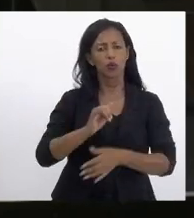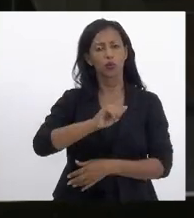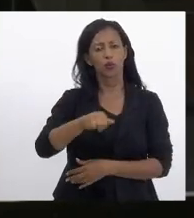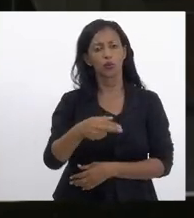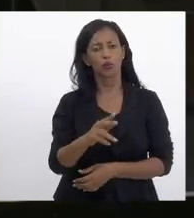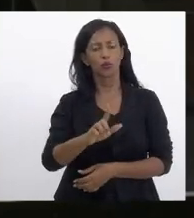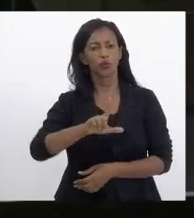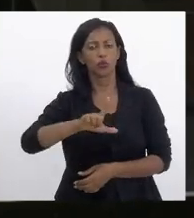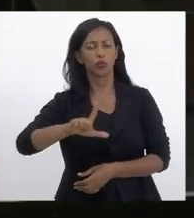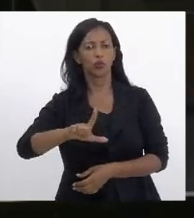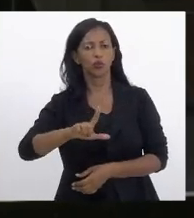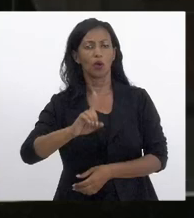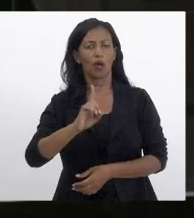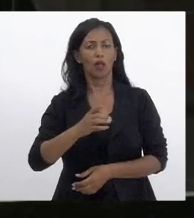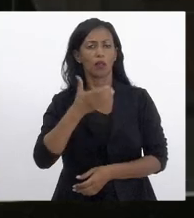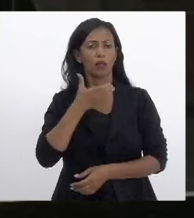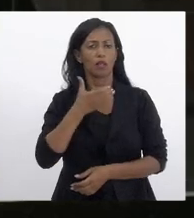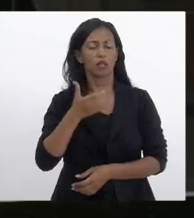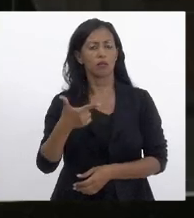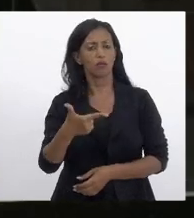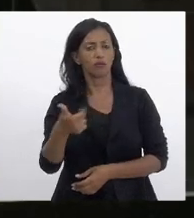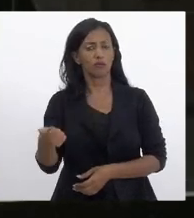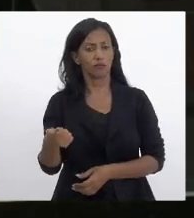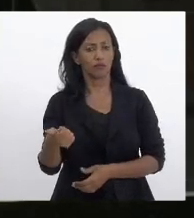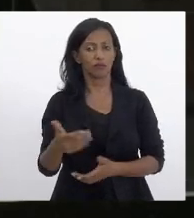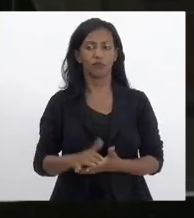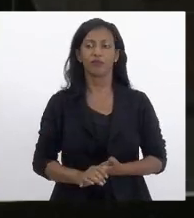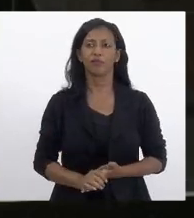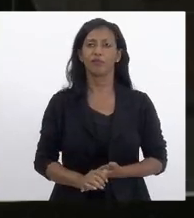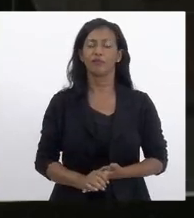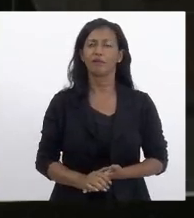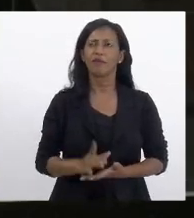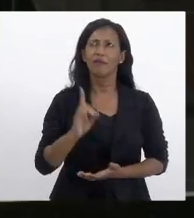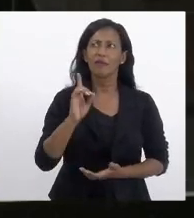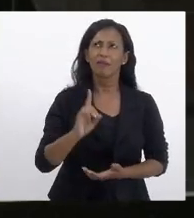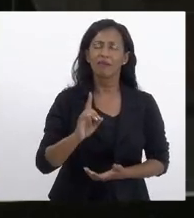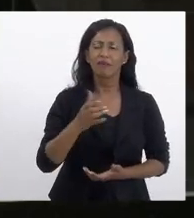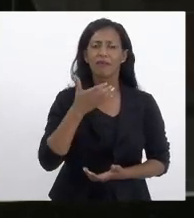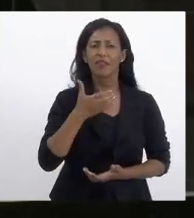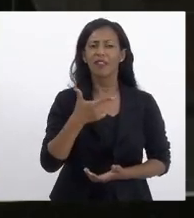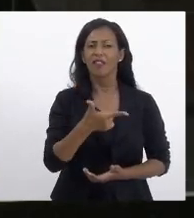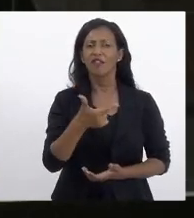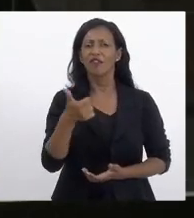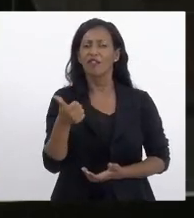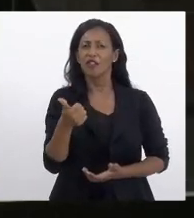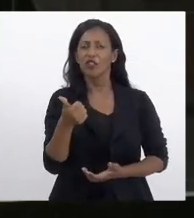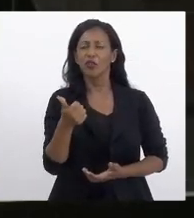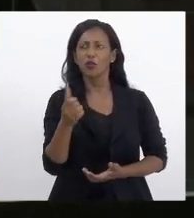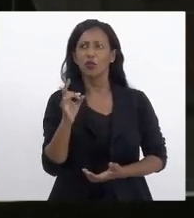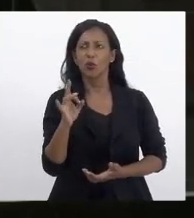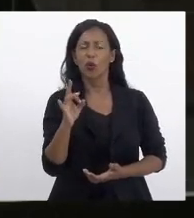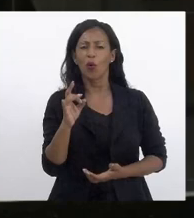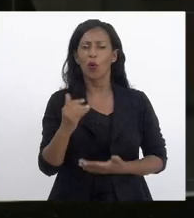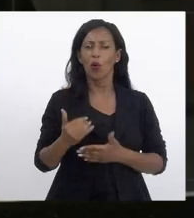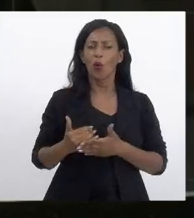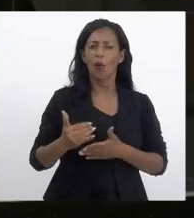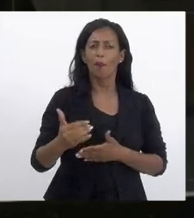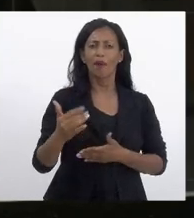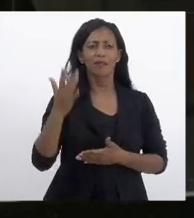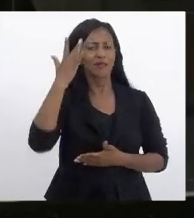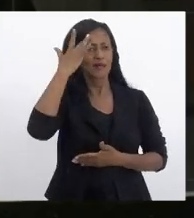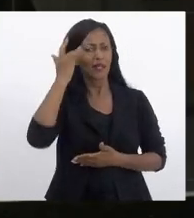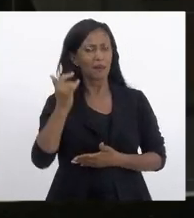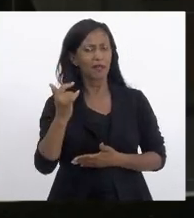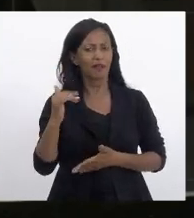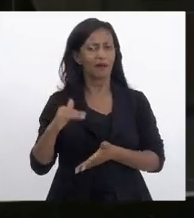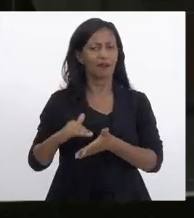a dezembro de 21. Dezembro de 21 só chega a partir de amanhã e vai acabar no